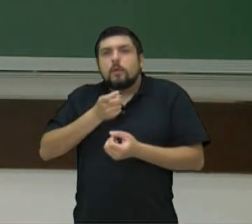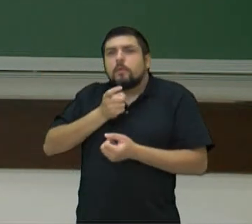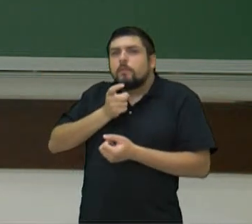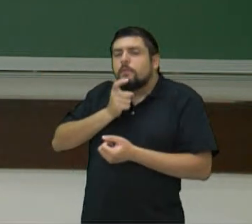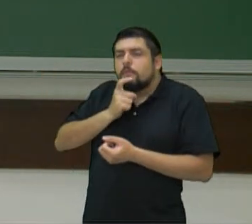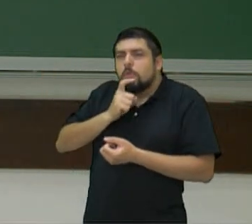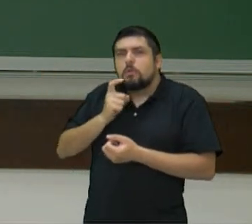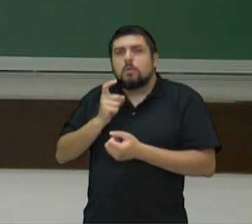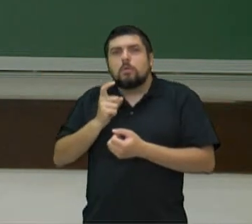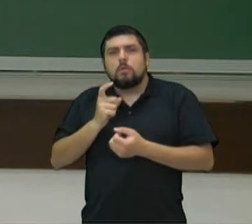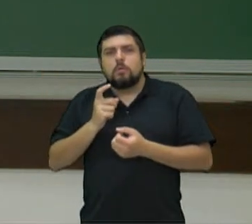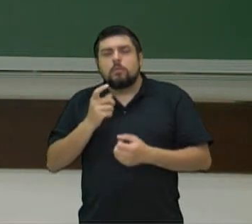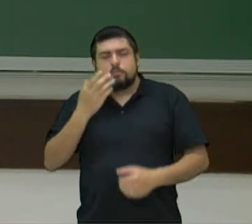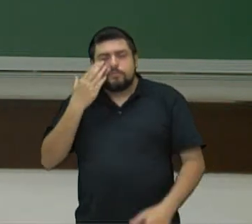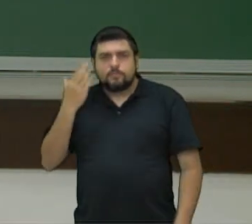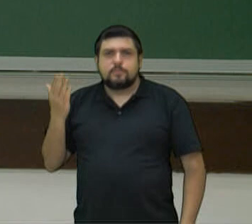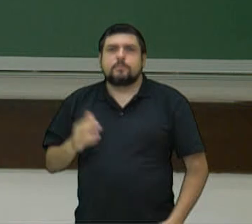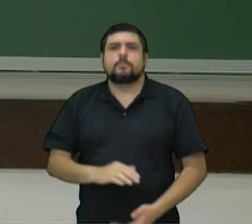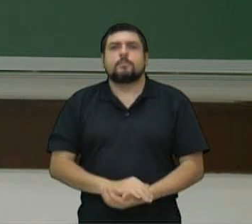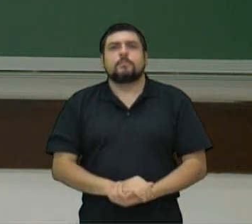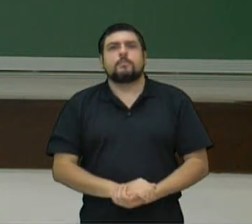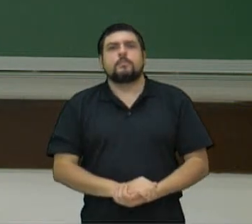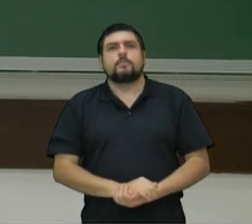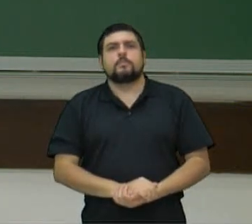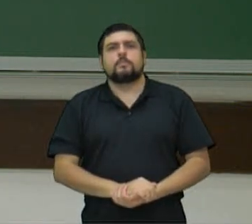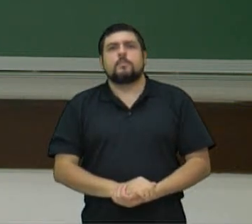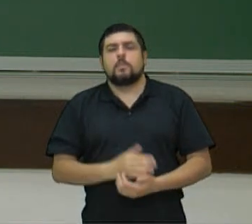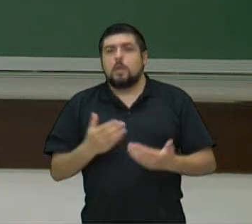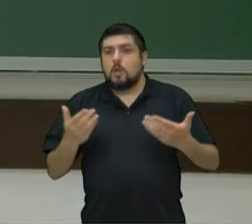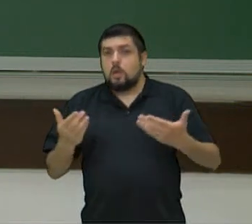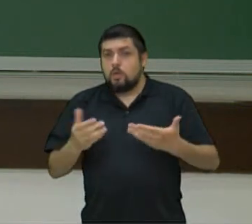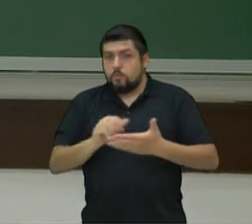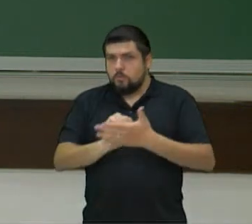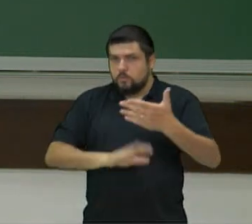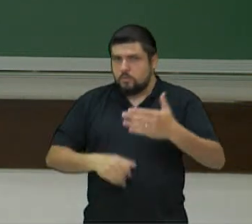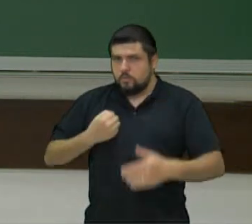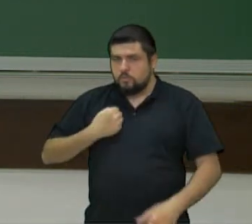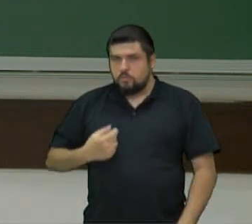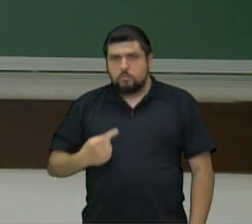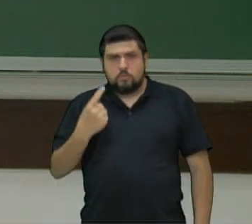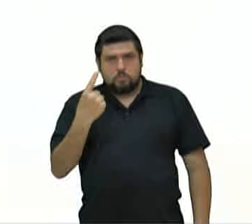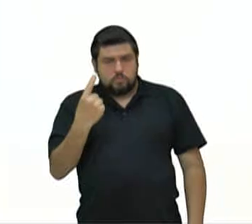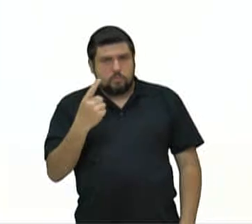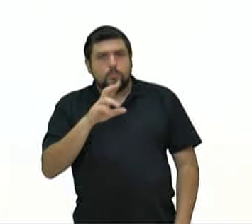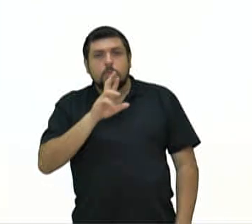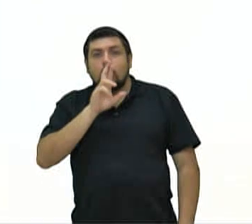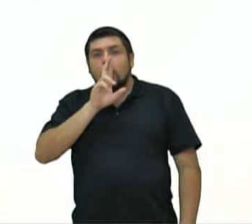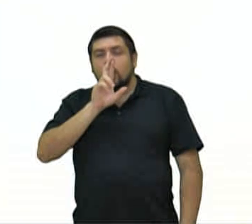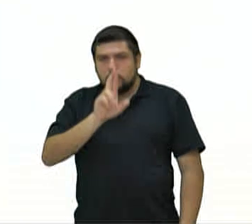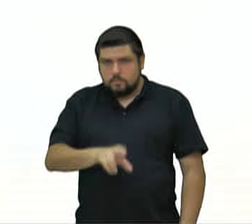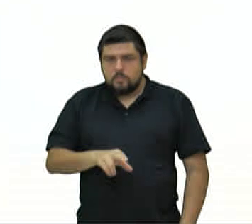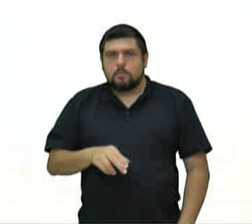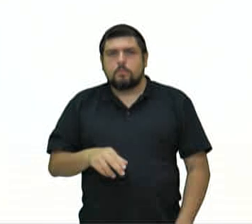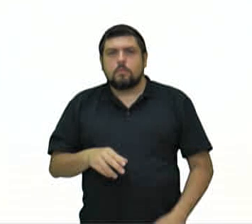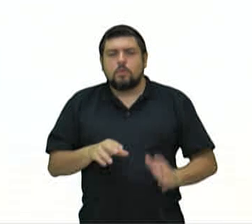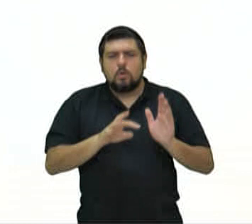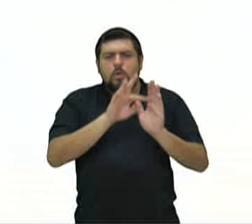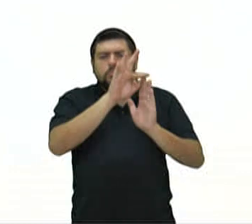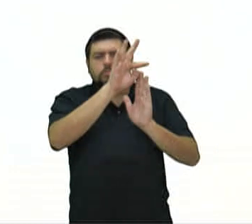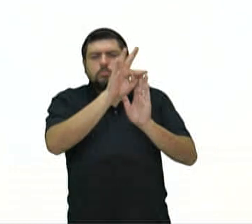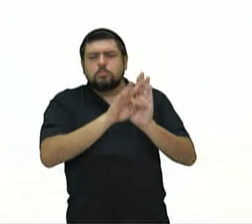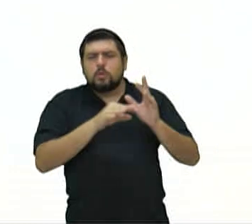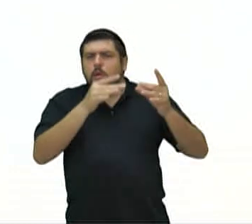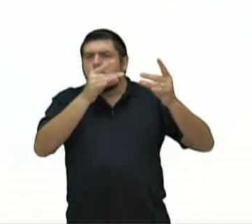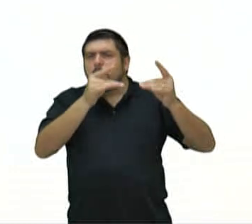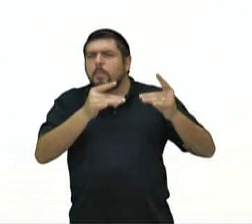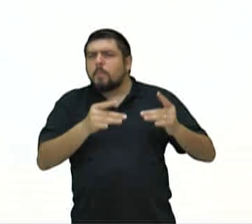névoa. E agora, nessa questão número 1, eu quero que vocês respondam. Ó, nesse texto, a autora descreve o